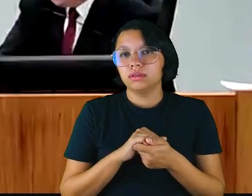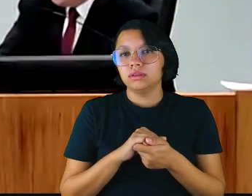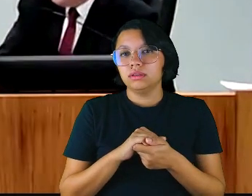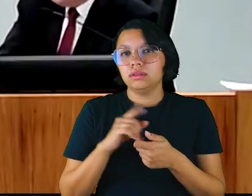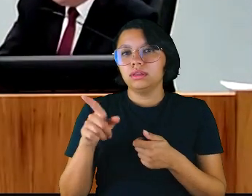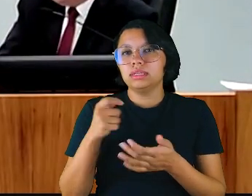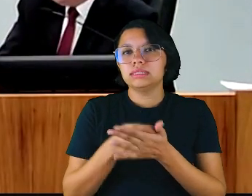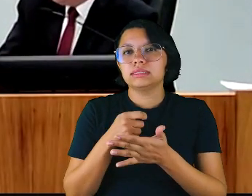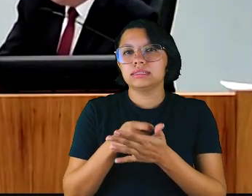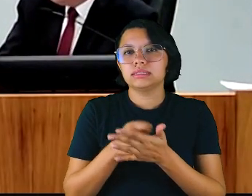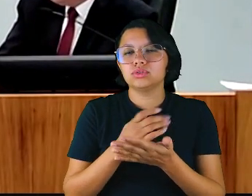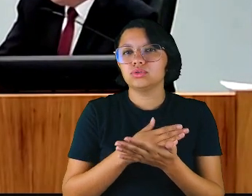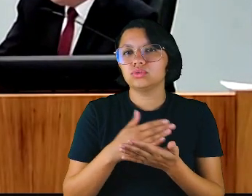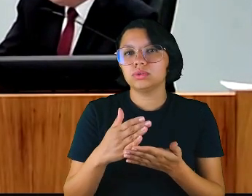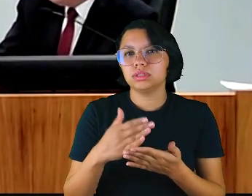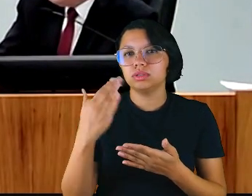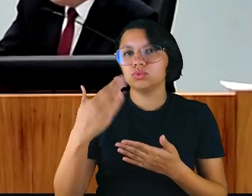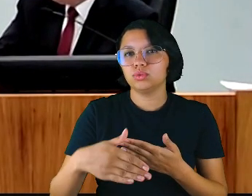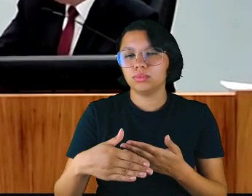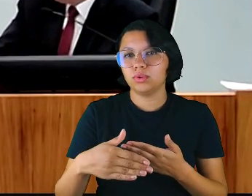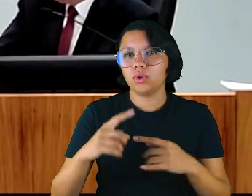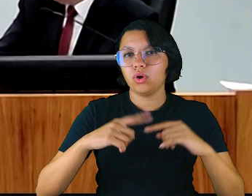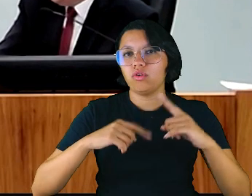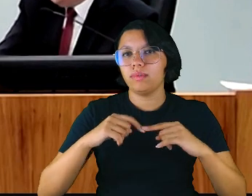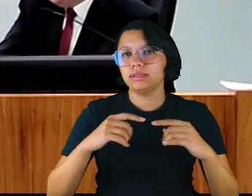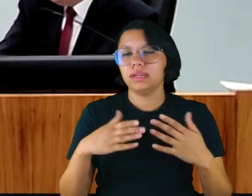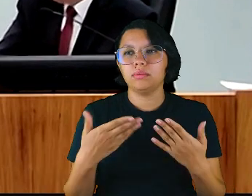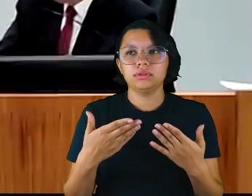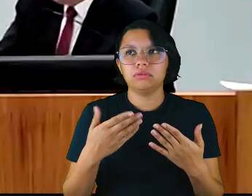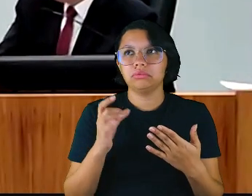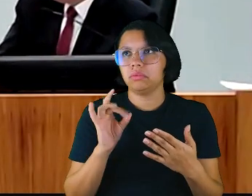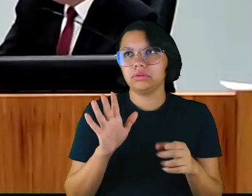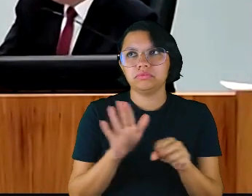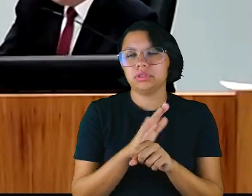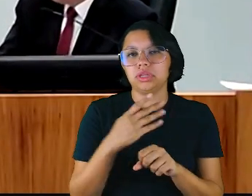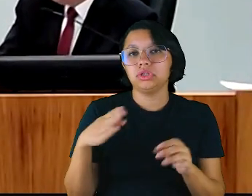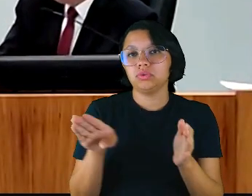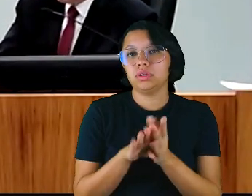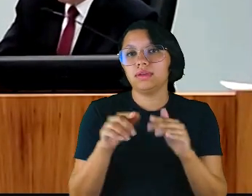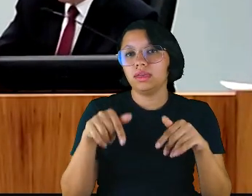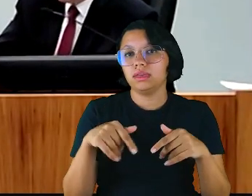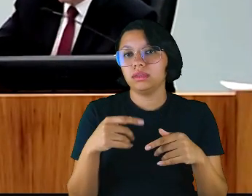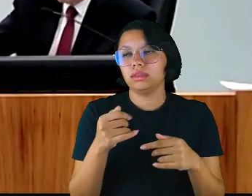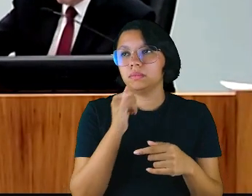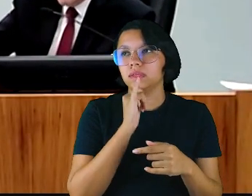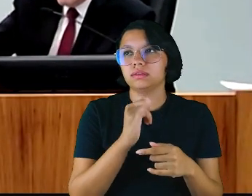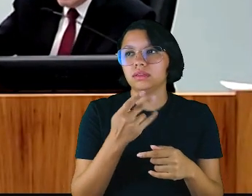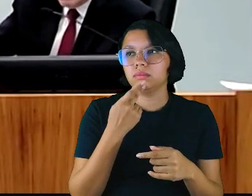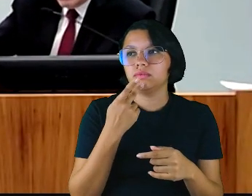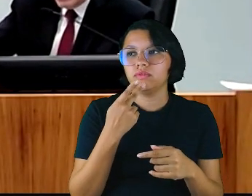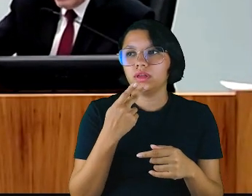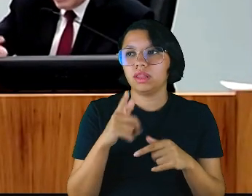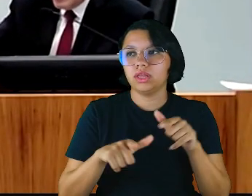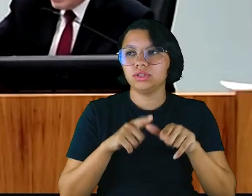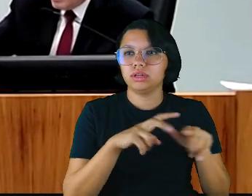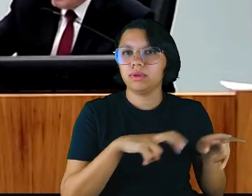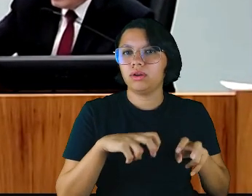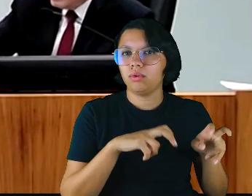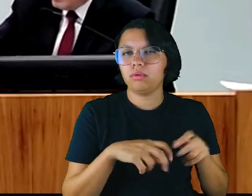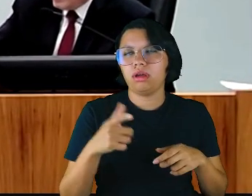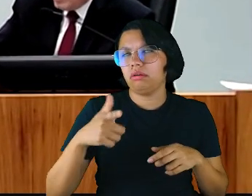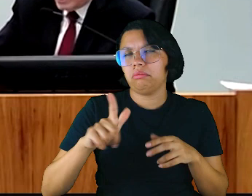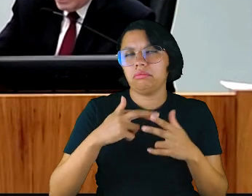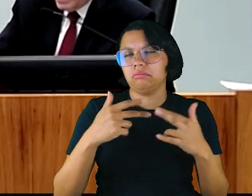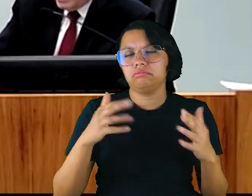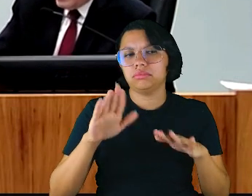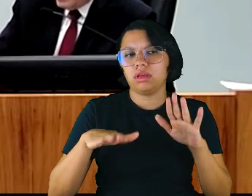trabalho, ele exige um início de prova material. Então, não basta eu chegar aqui, por exemplo, se a gente for falar de atividade rural ou de